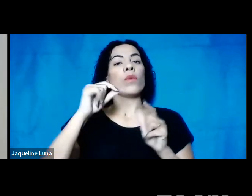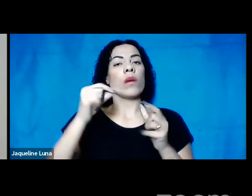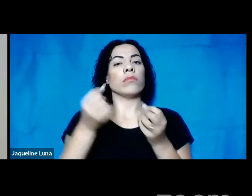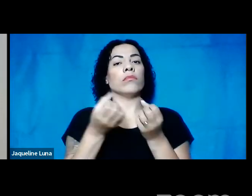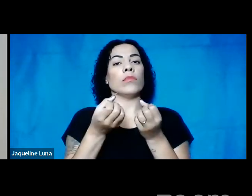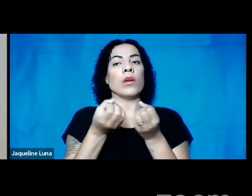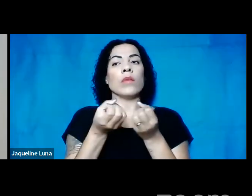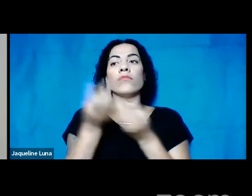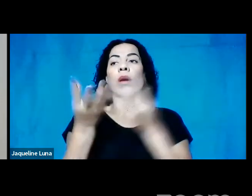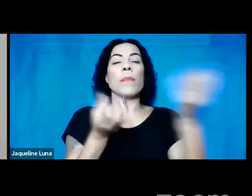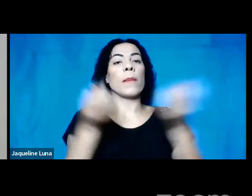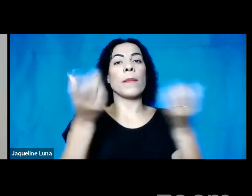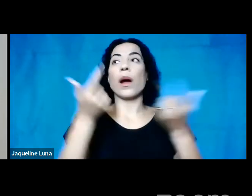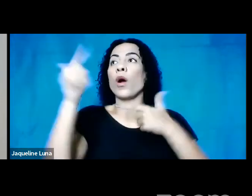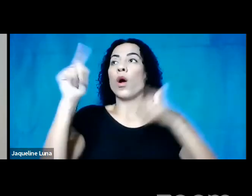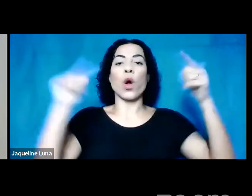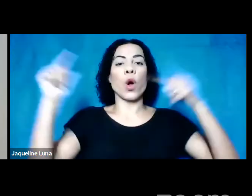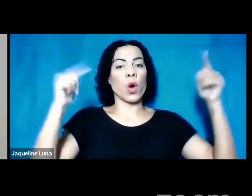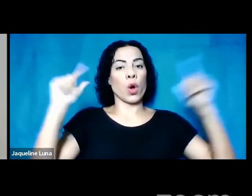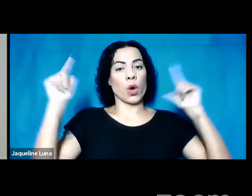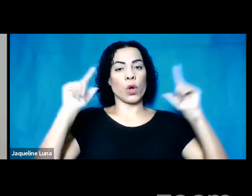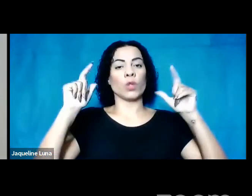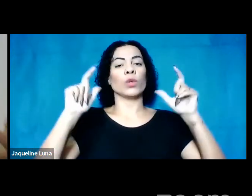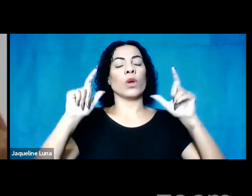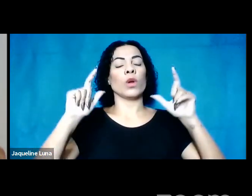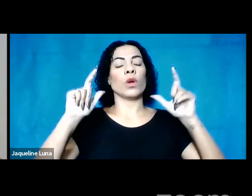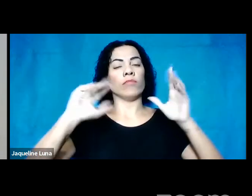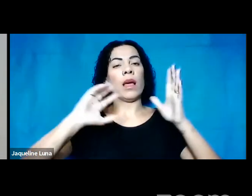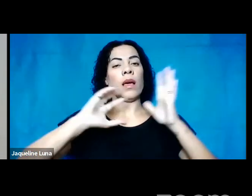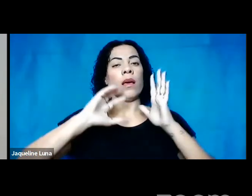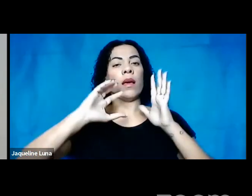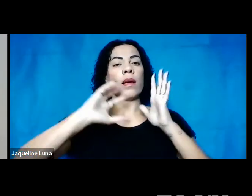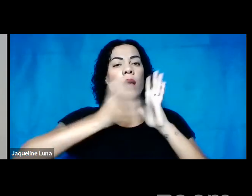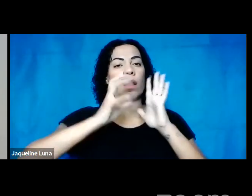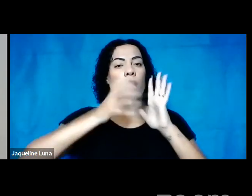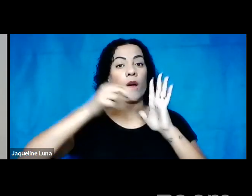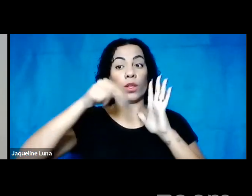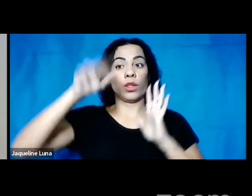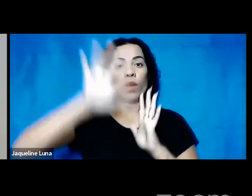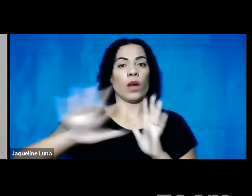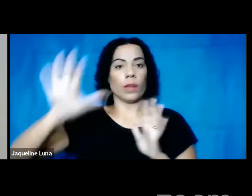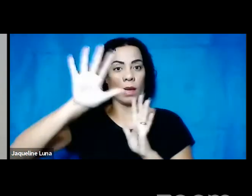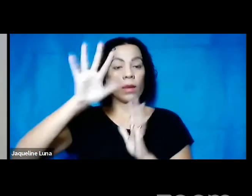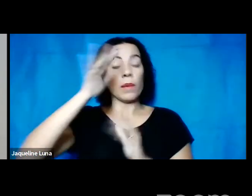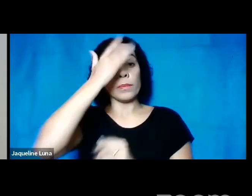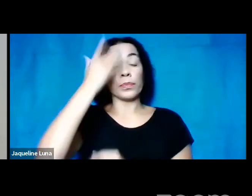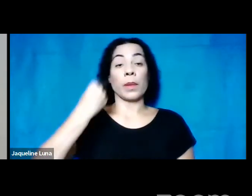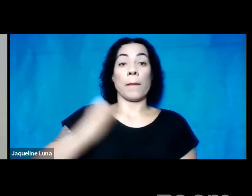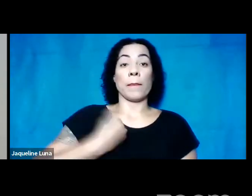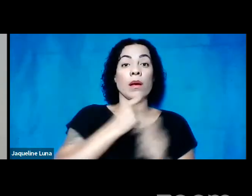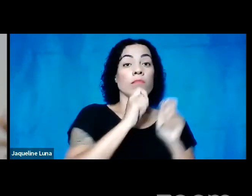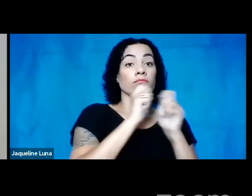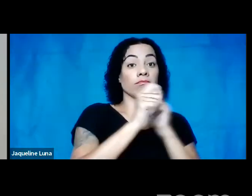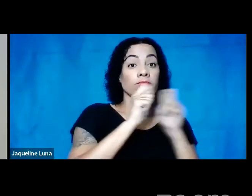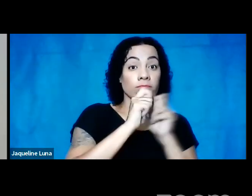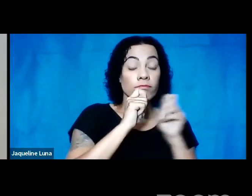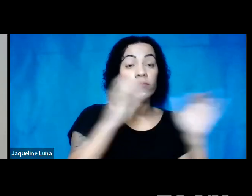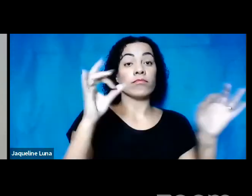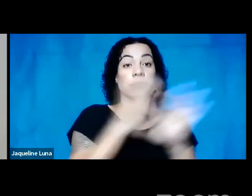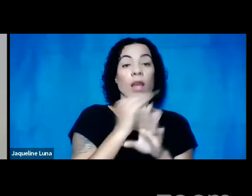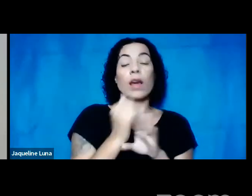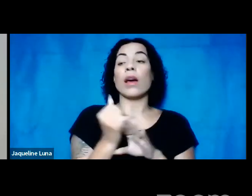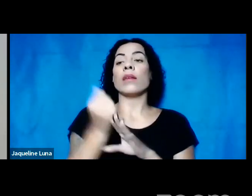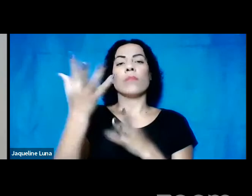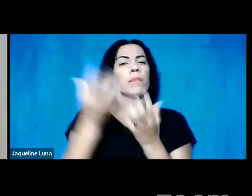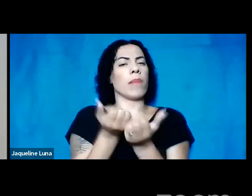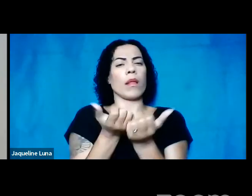para outras emissoras também do Nordeste. Então, as pessoas participavam como entrevistados e esse programa ele ia para o Nordeste e para fora do Nordeste.